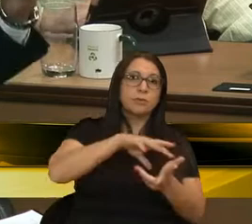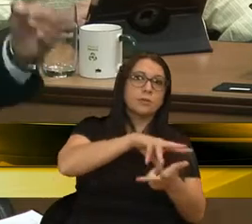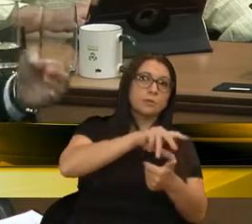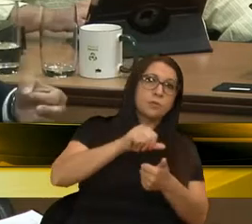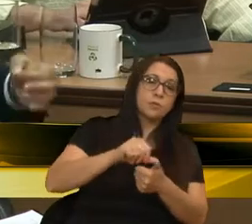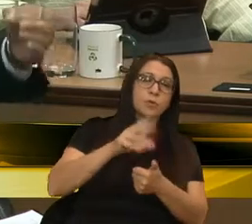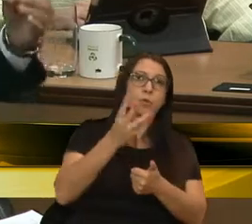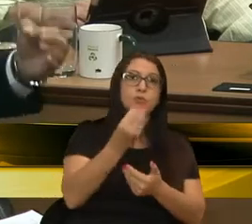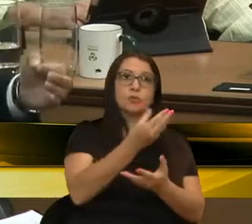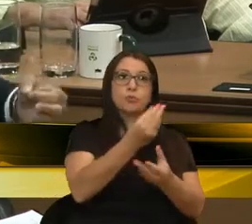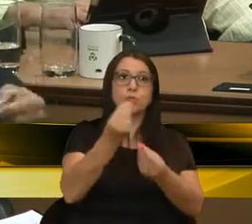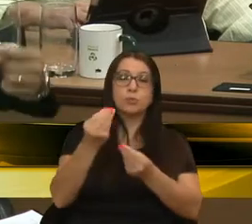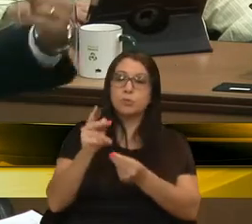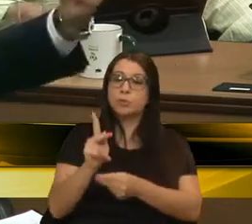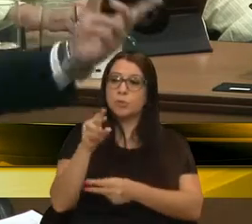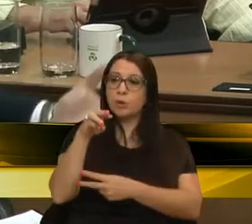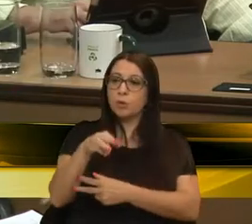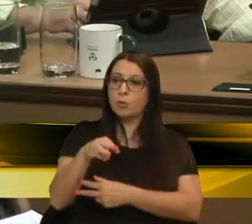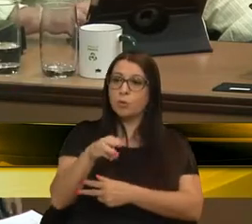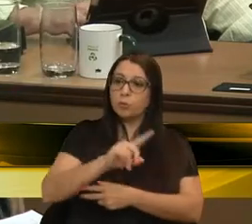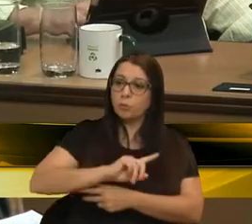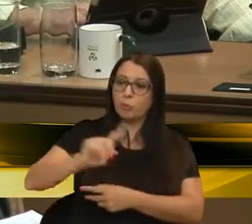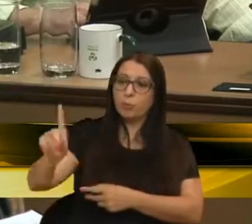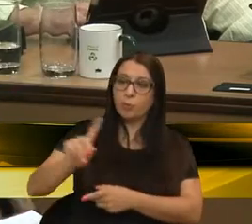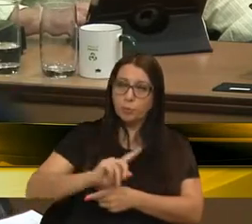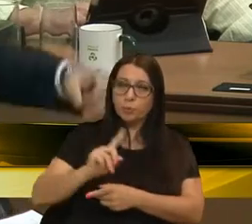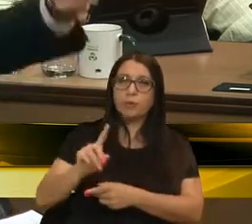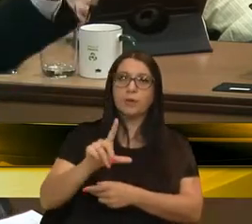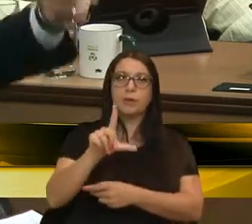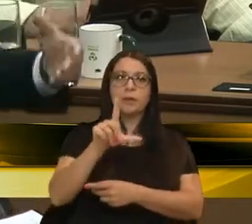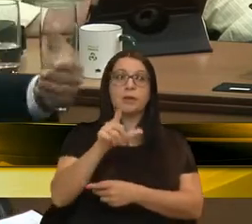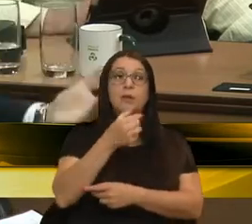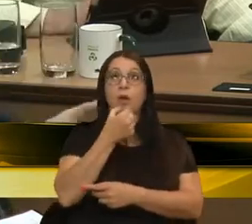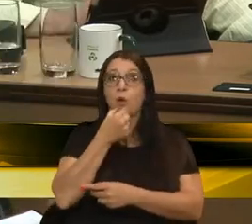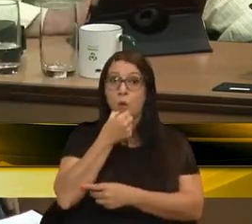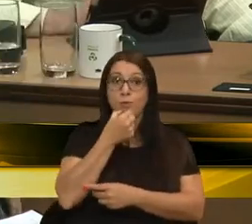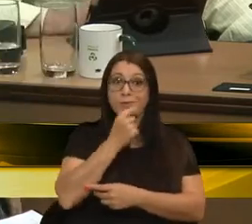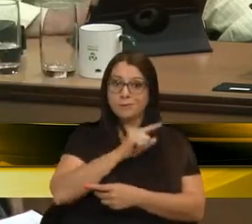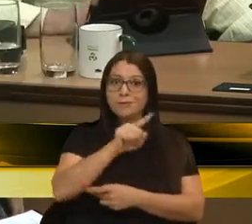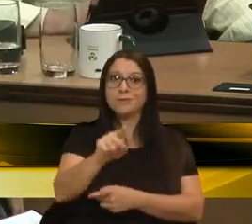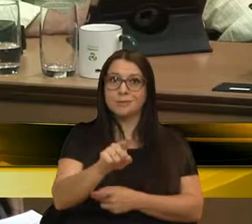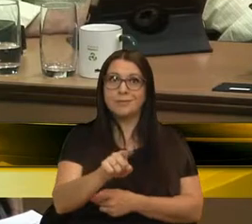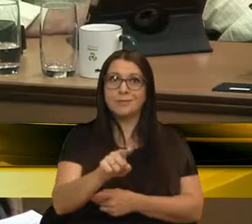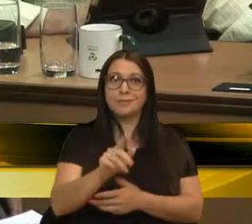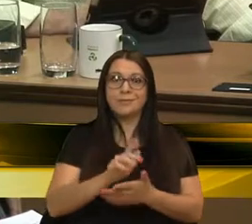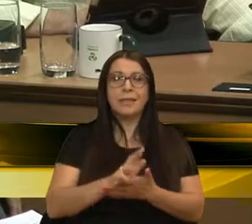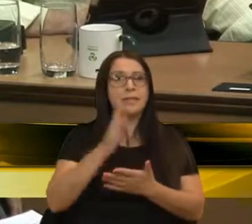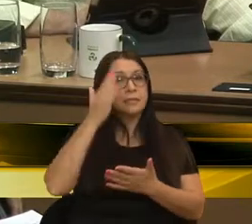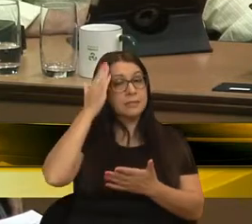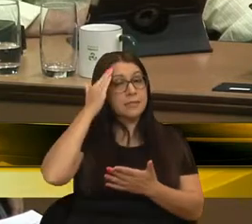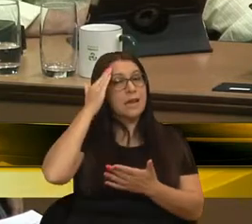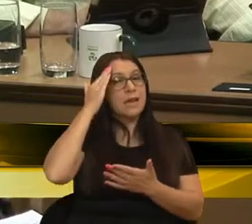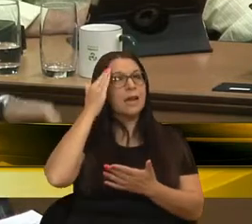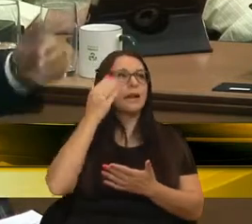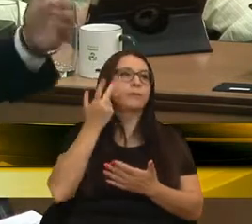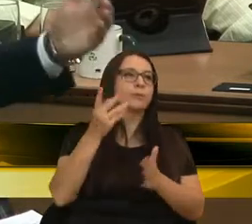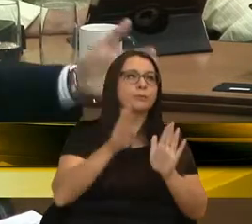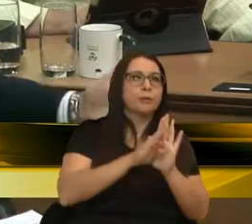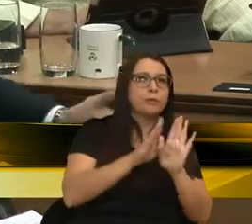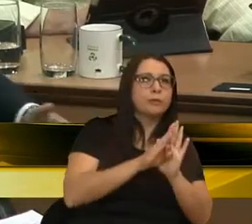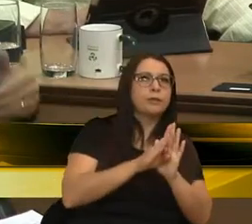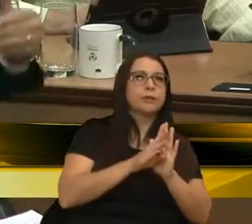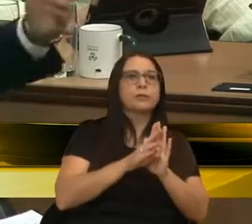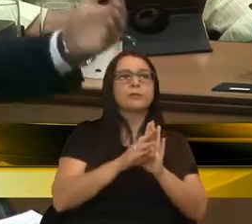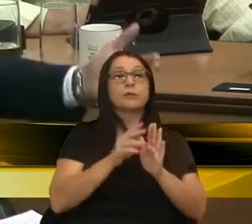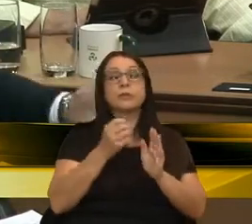são centenas de quilômetros que circundam Londres, né, e justamente a gente sabe os benefícios que traz para a não